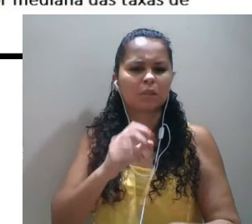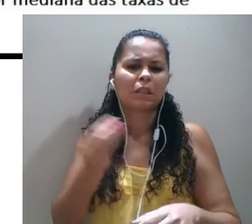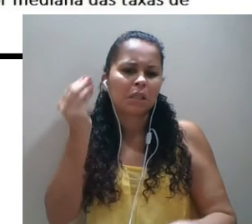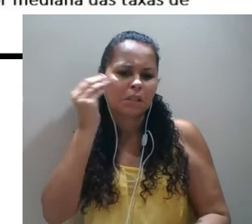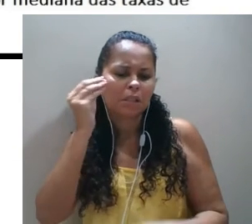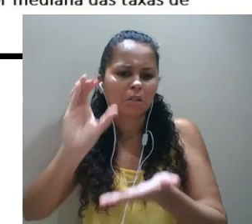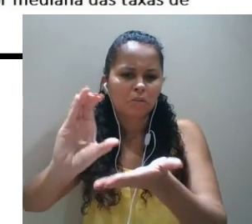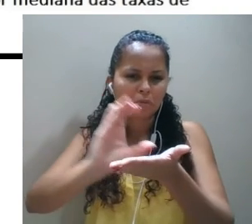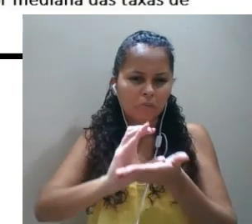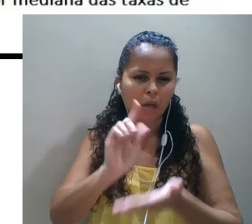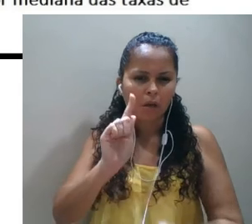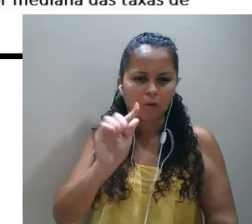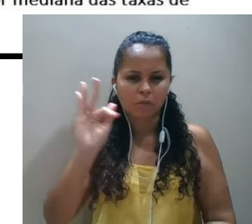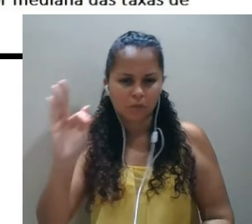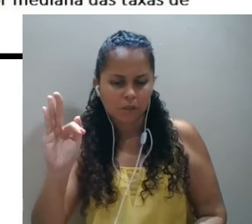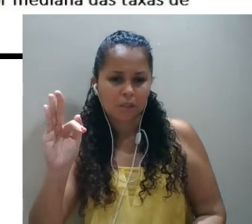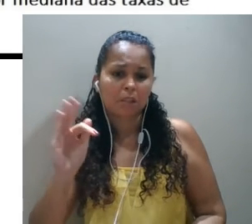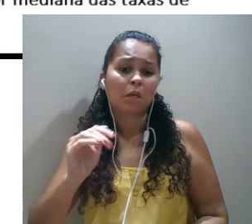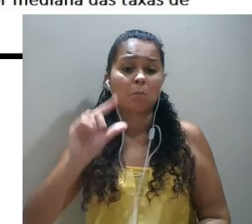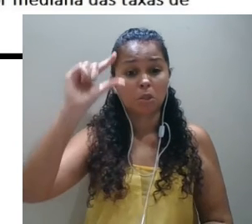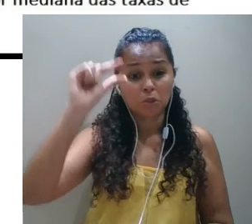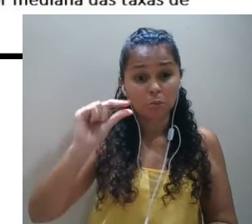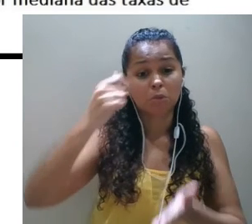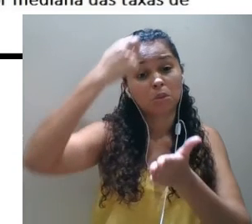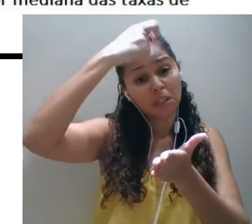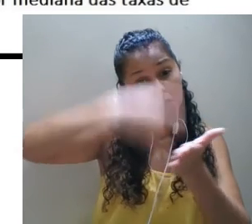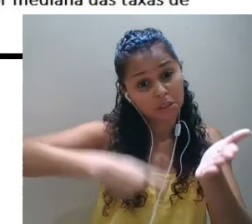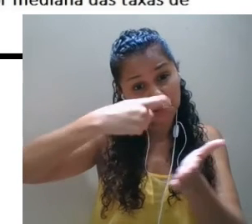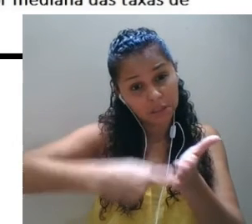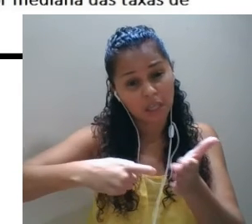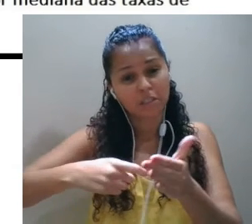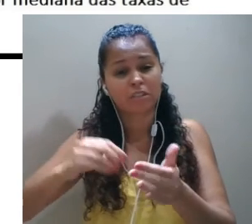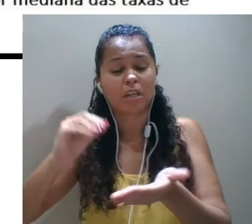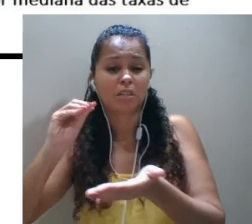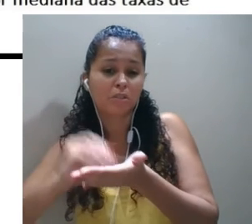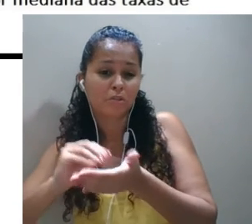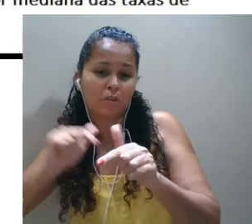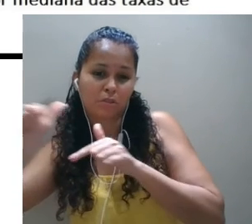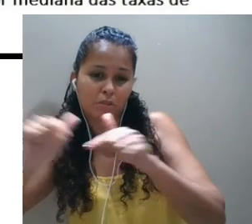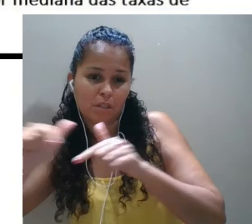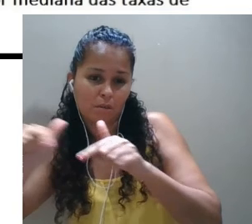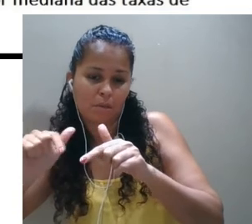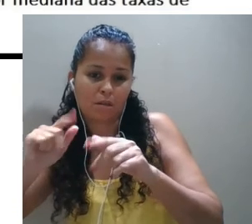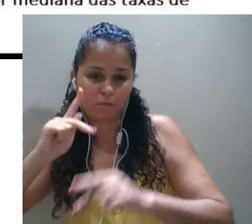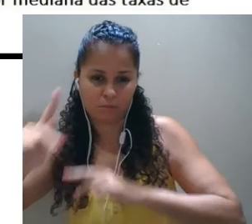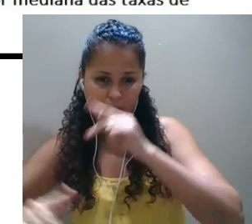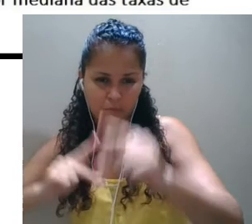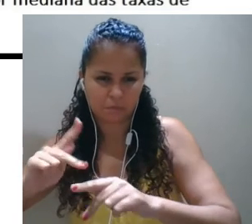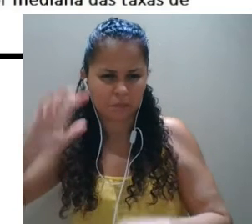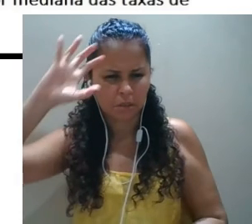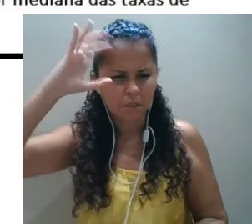para diminuir a taxa de desemprego de sua população. Para decidir qual região receberia o recurso, foram